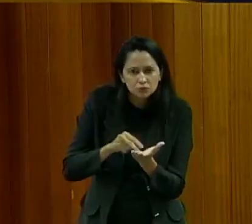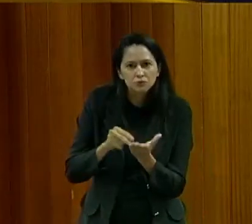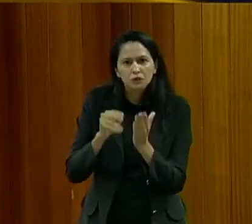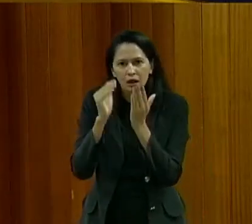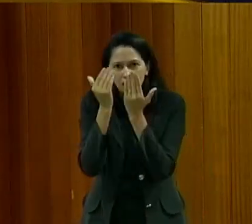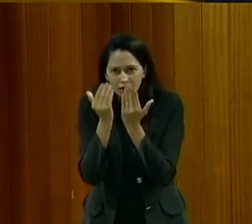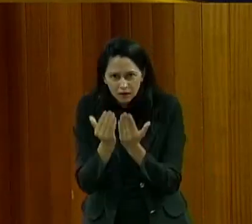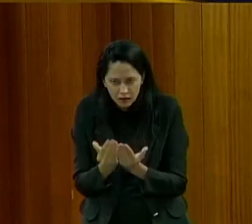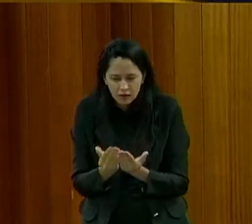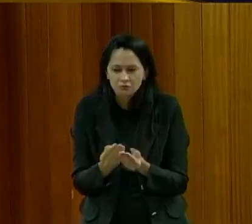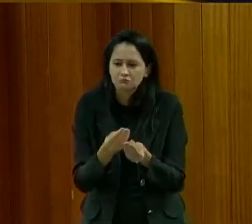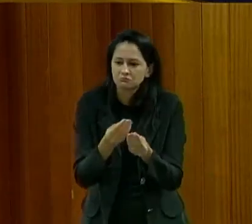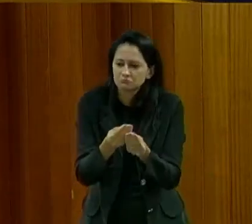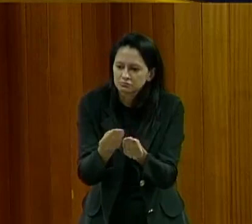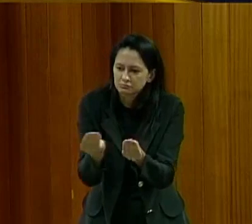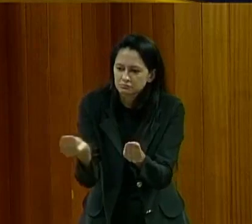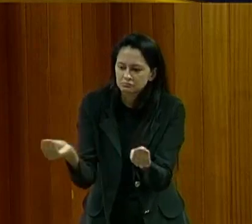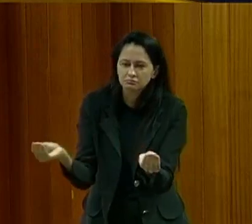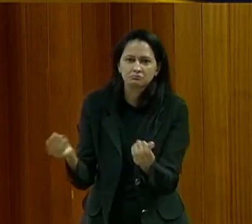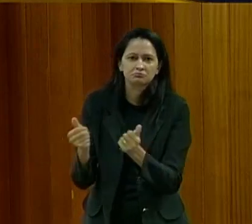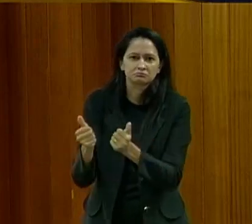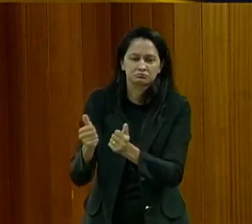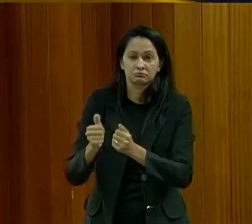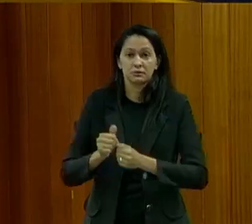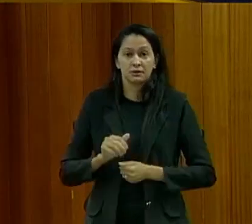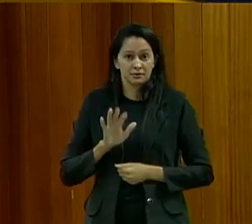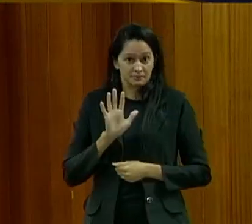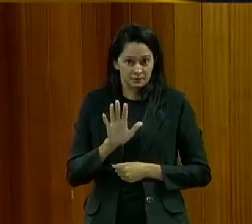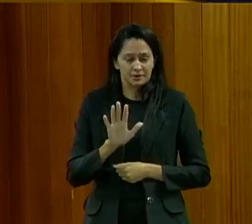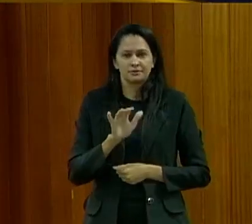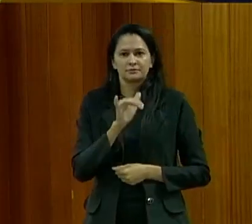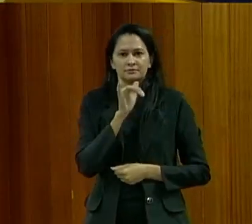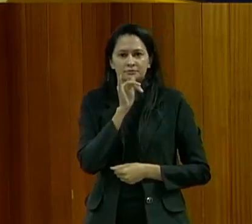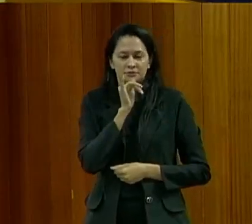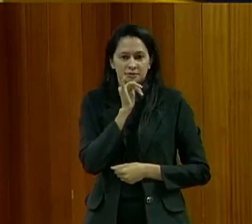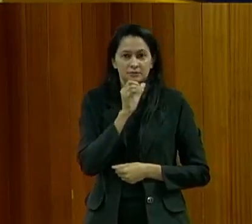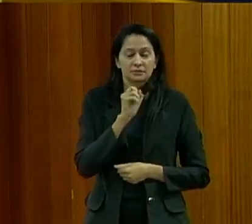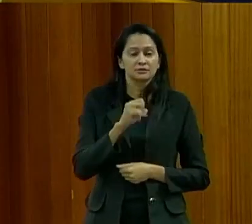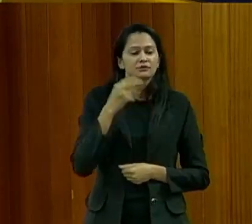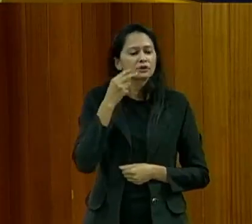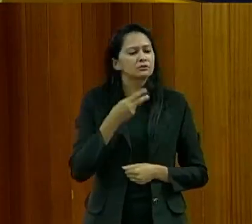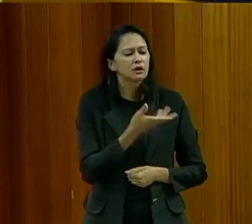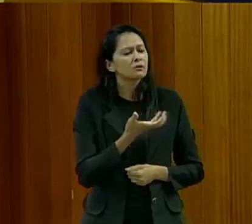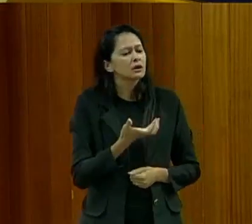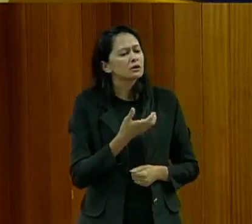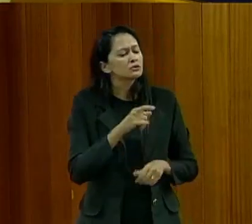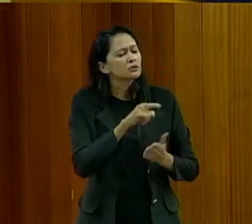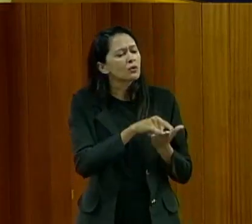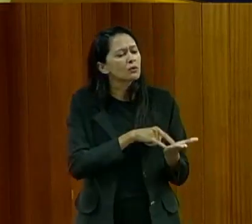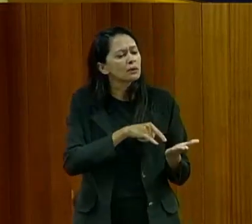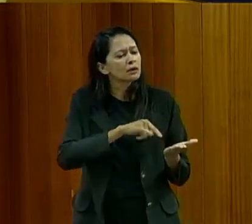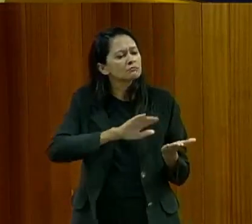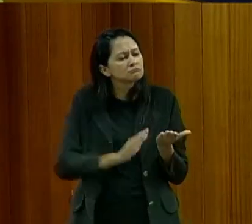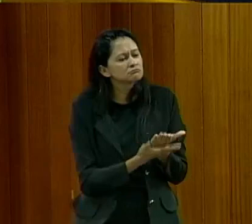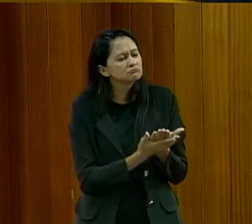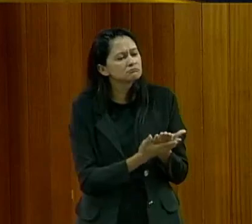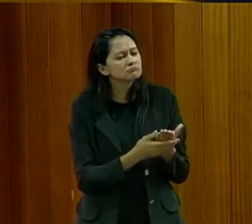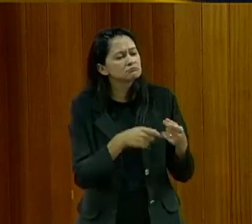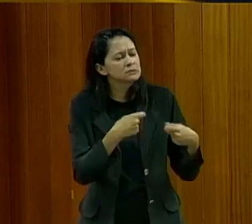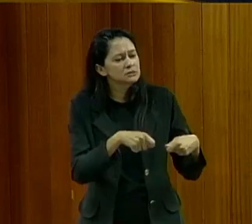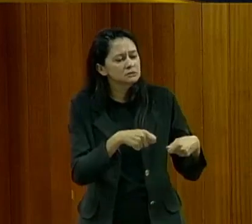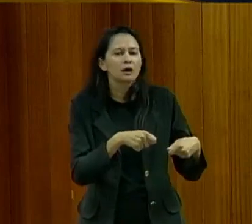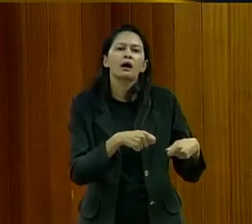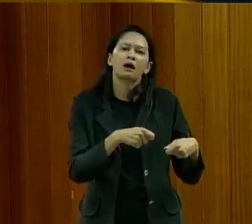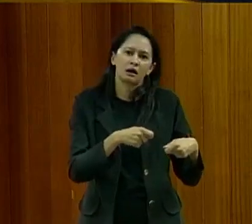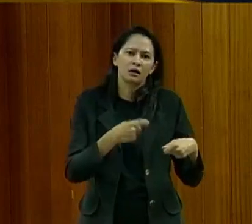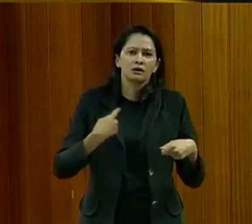um vereador coloca uma diligência na mesa, a diligência ela deve ser votada de acordo com o regimento interno dessa